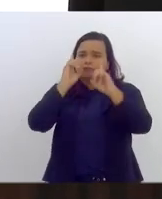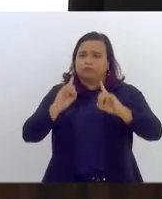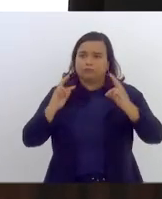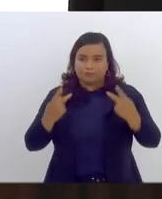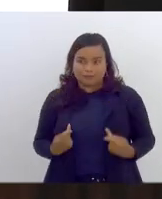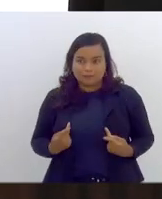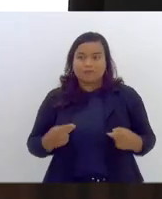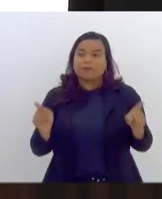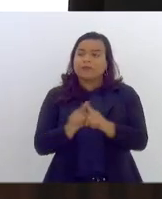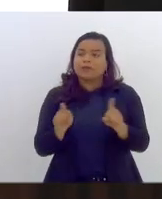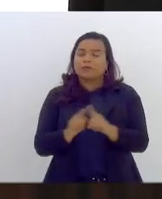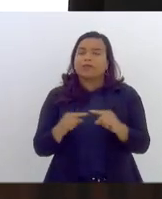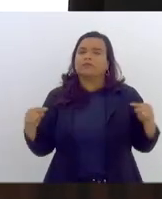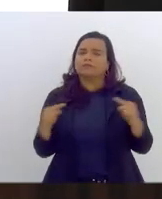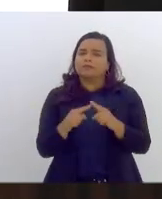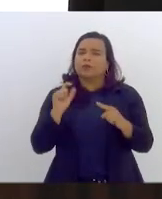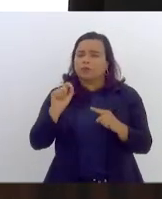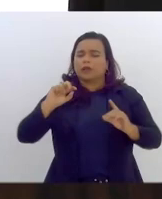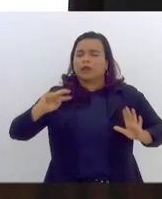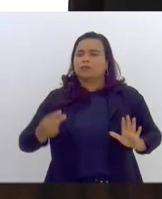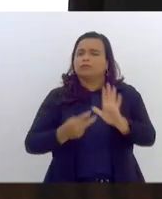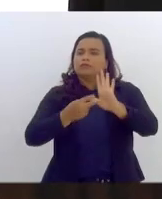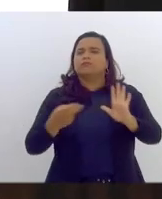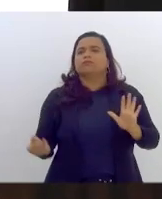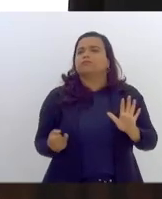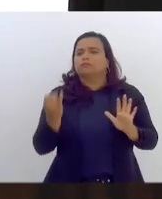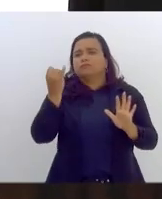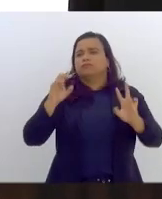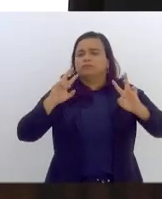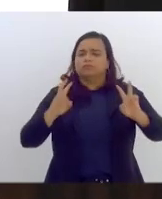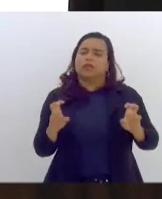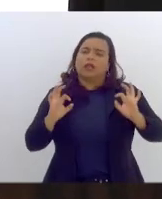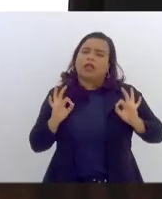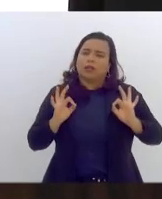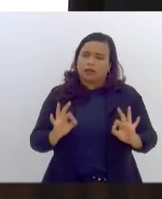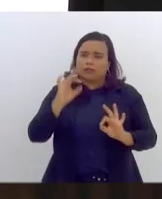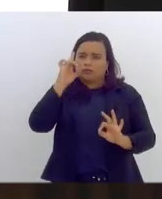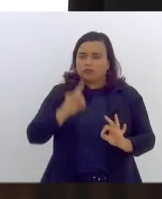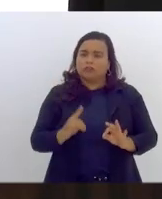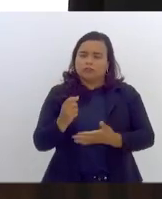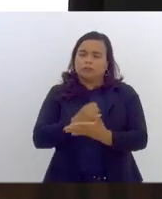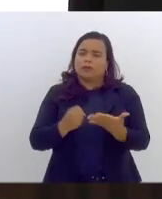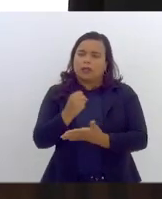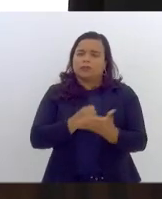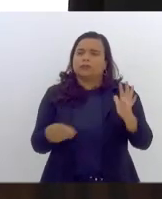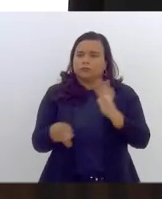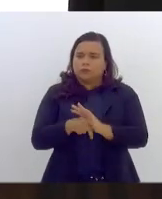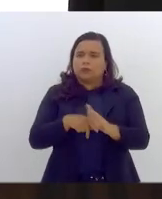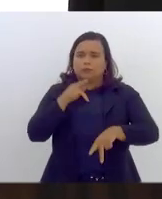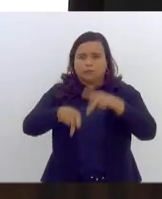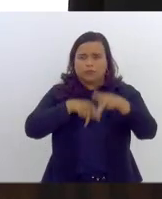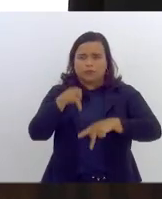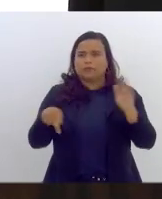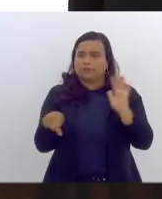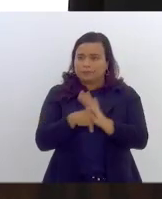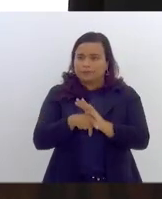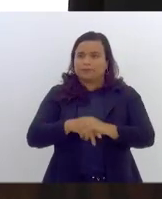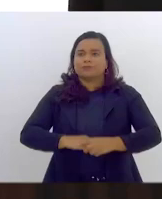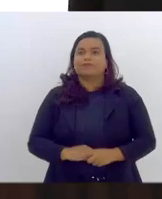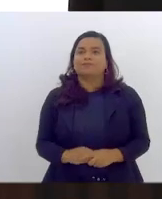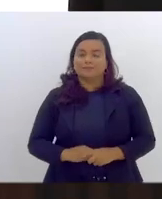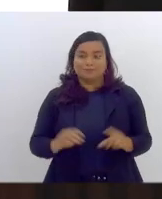É também um reconhecimento da importância da garantia de direitos básicos da nossa população.